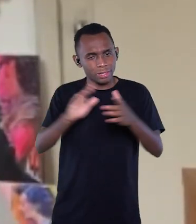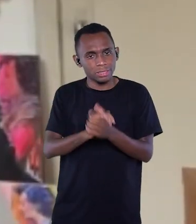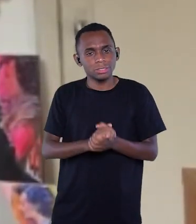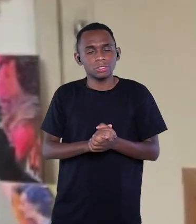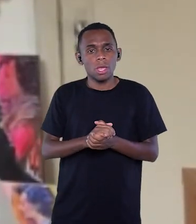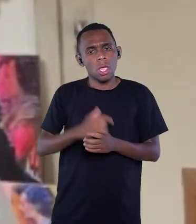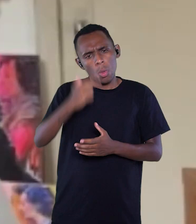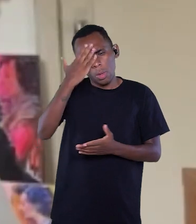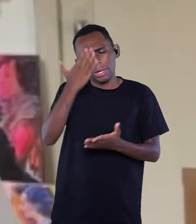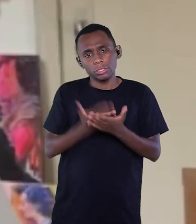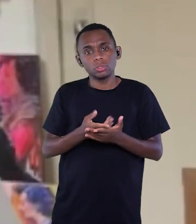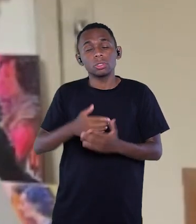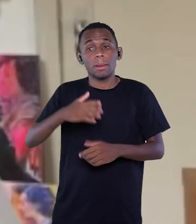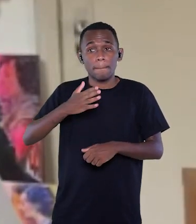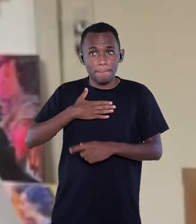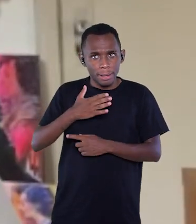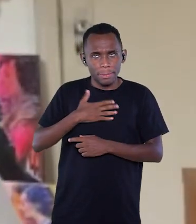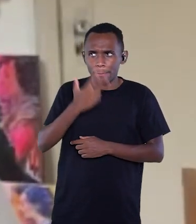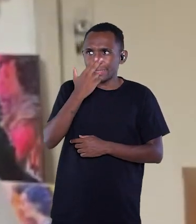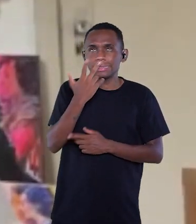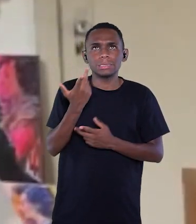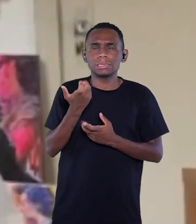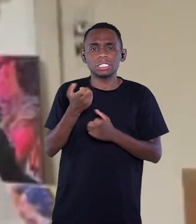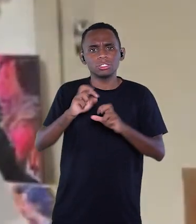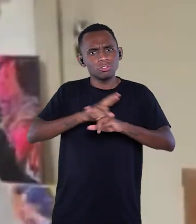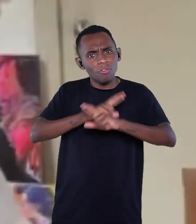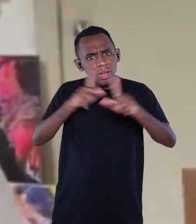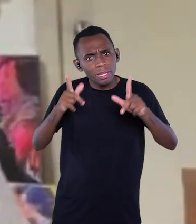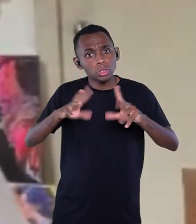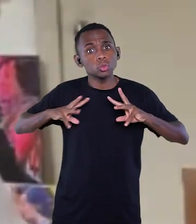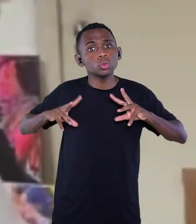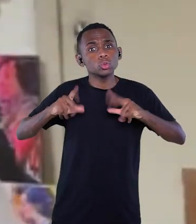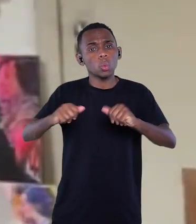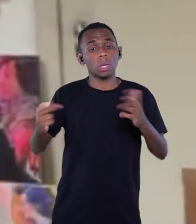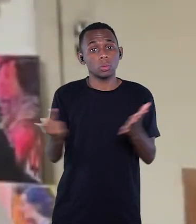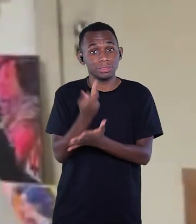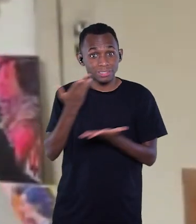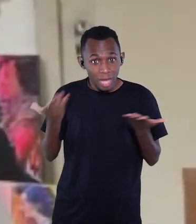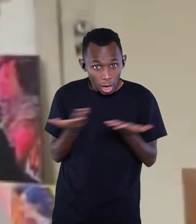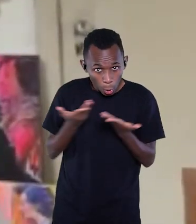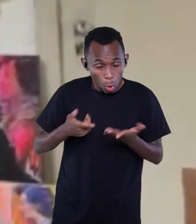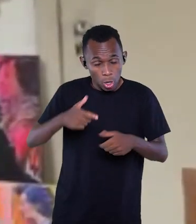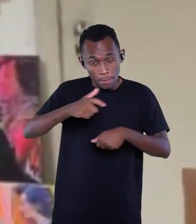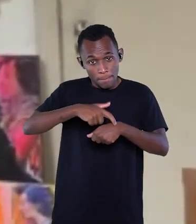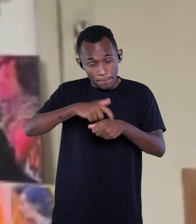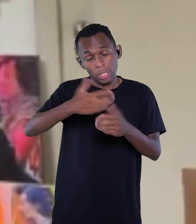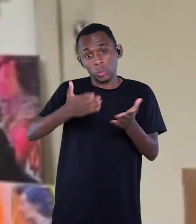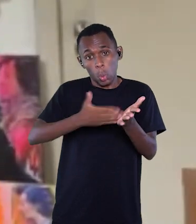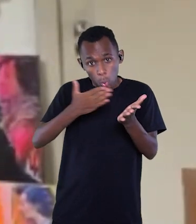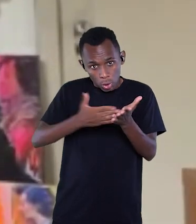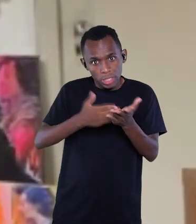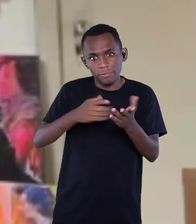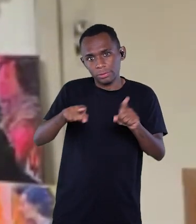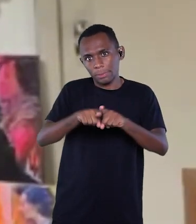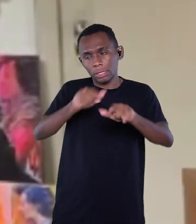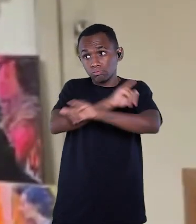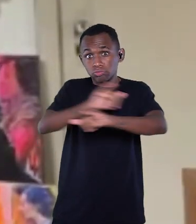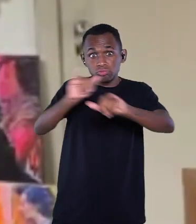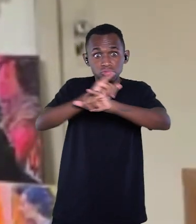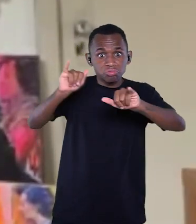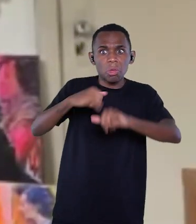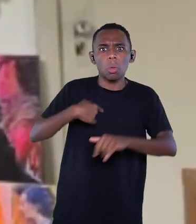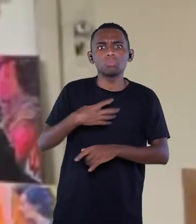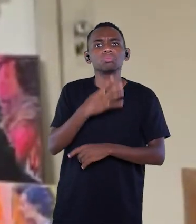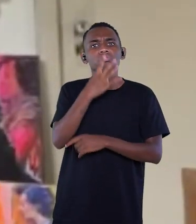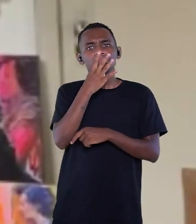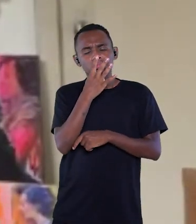acho que para mim foi muito doido tudo isso que está acontecendo agora com esse livro, com a repercussão que ele está tendo, que para mim é muito